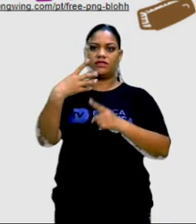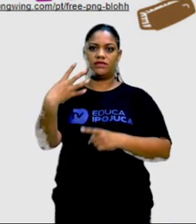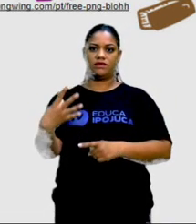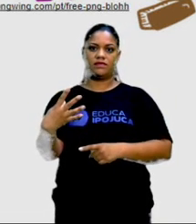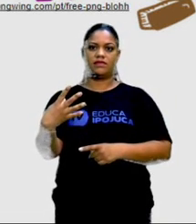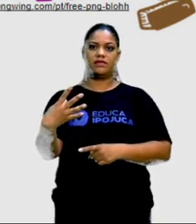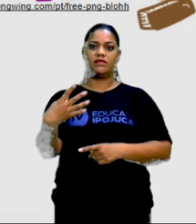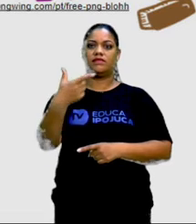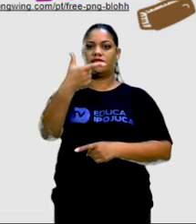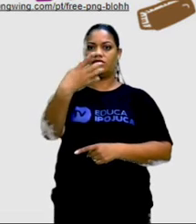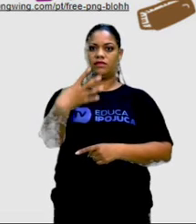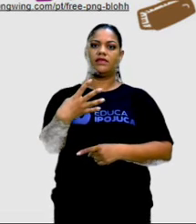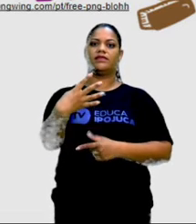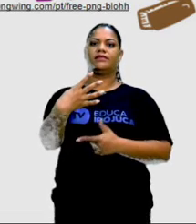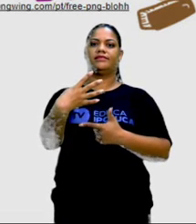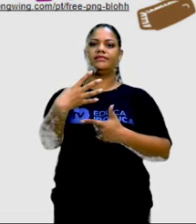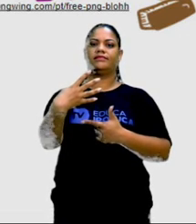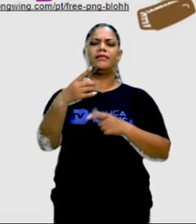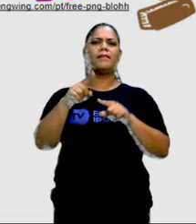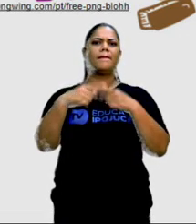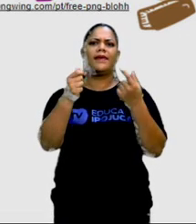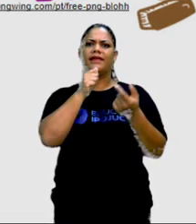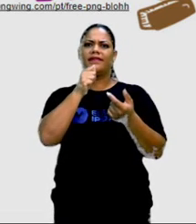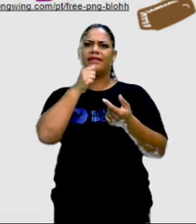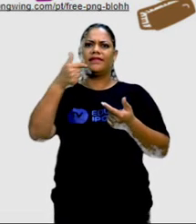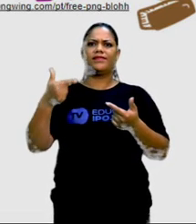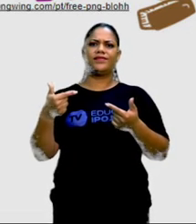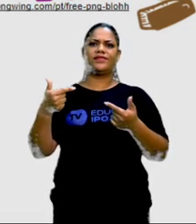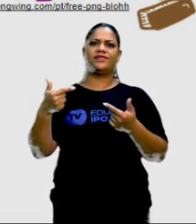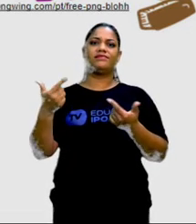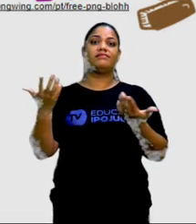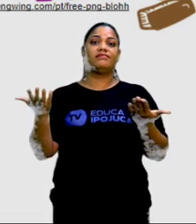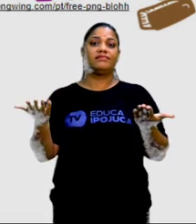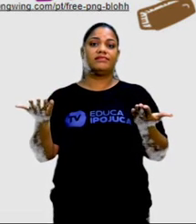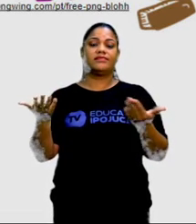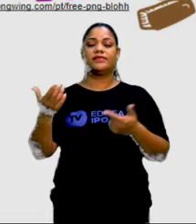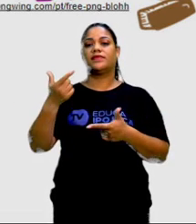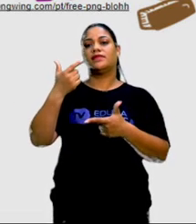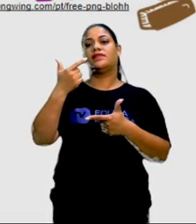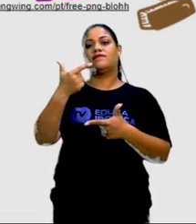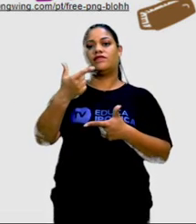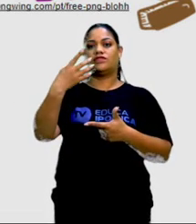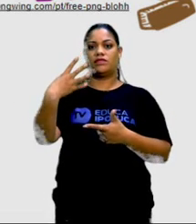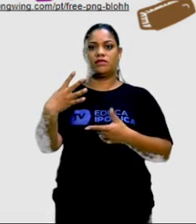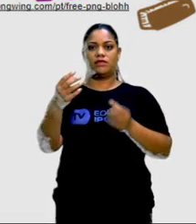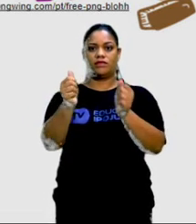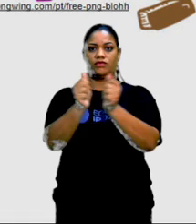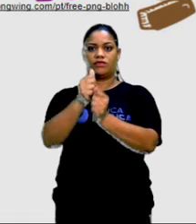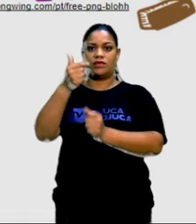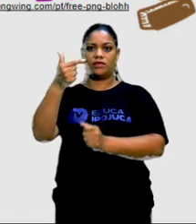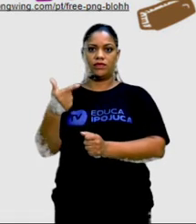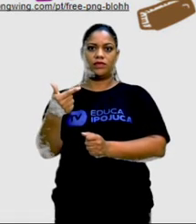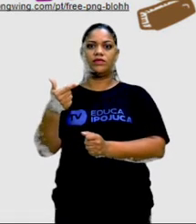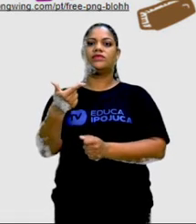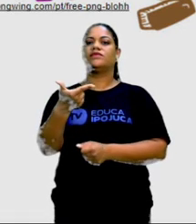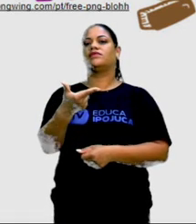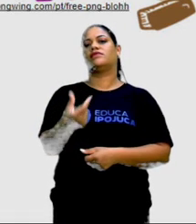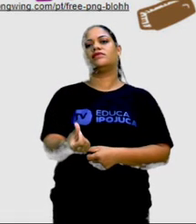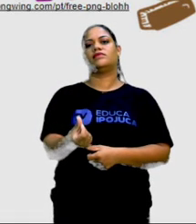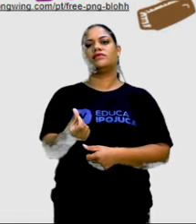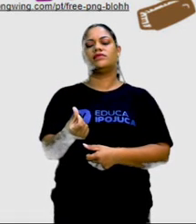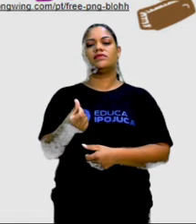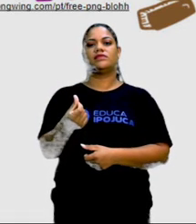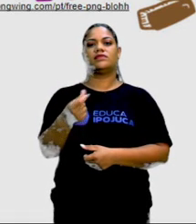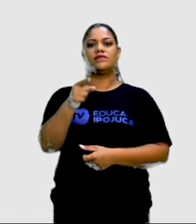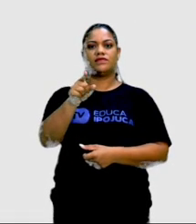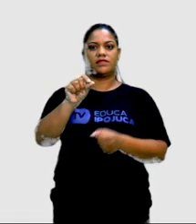4, 24. Mas sobrou 2 ali. 24 com 2. E sobrou 26, sua